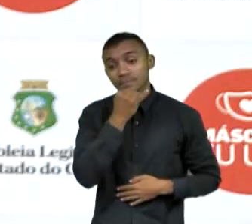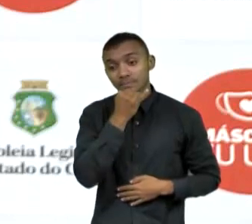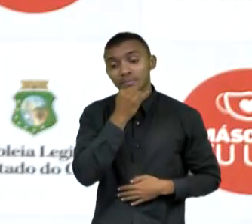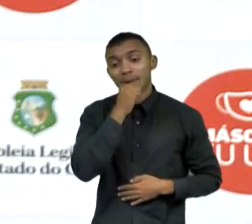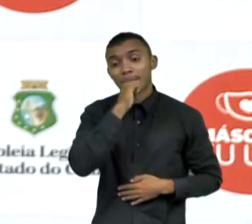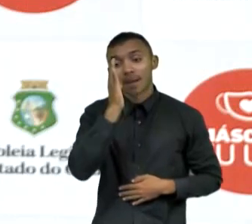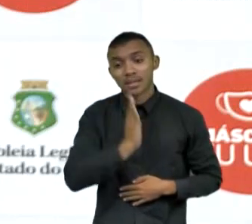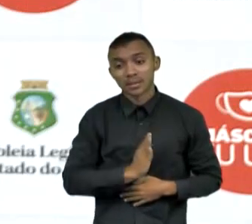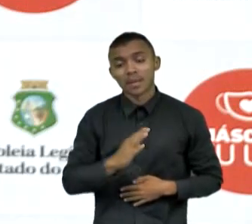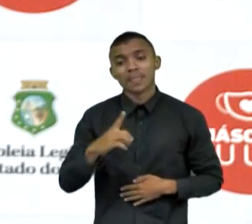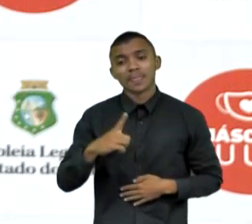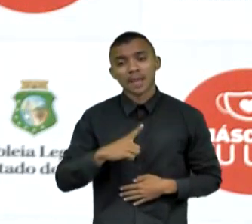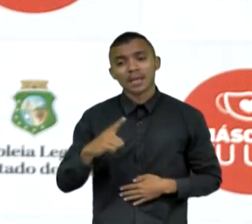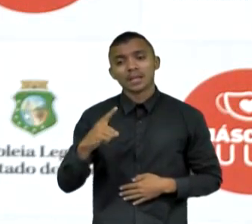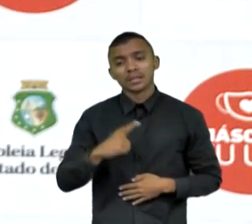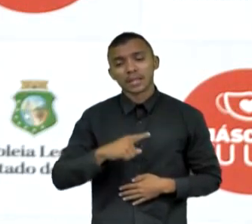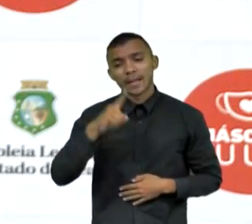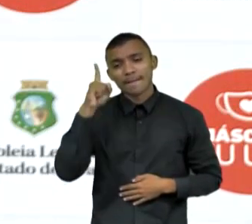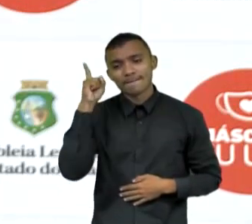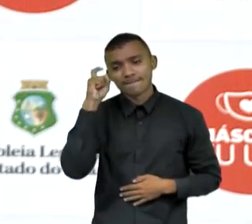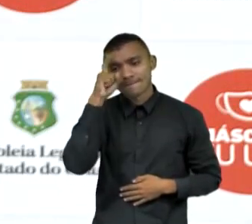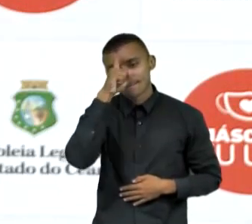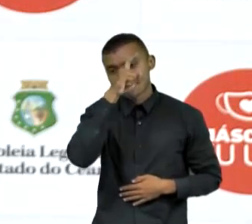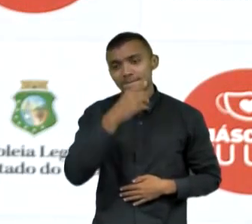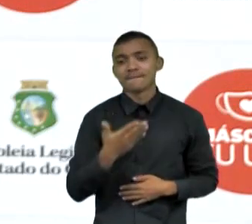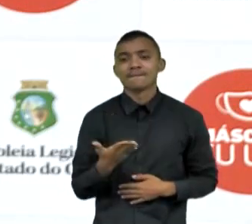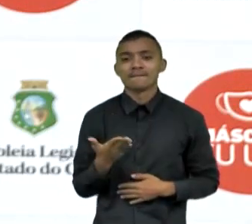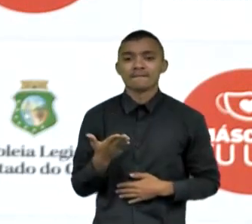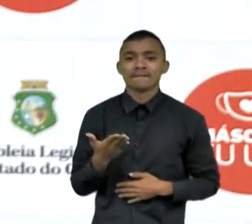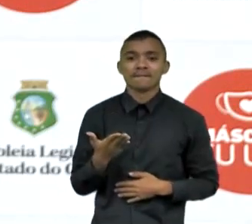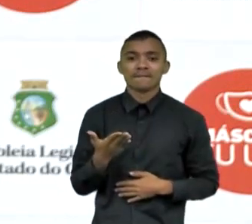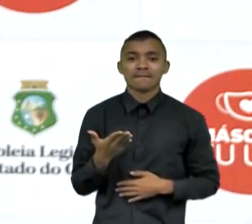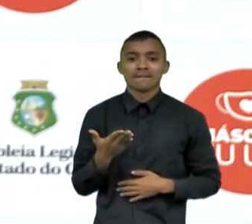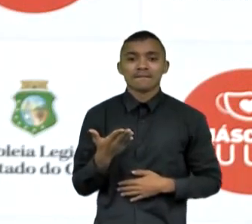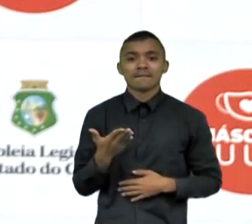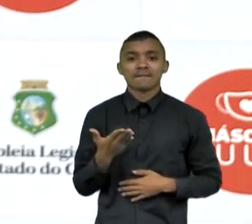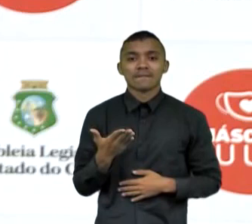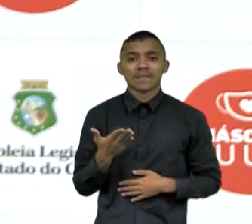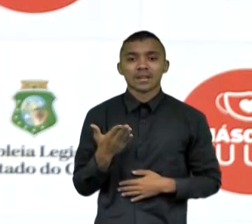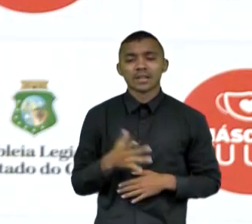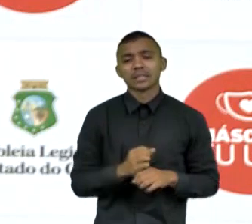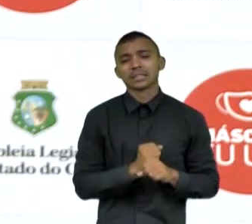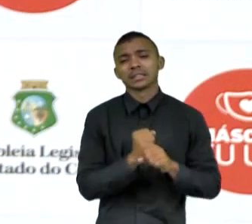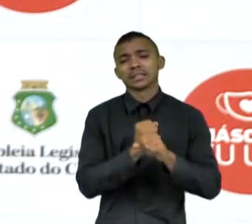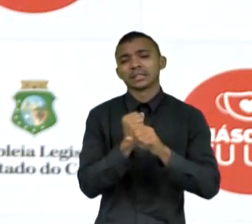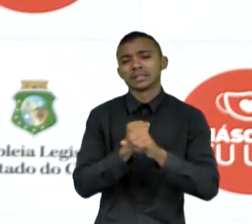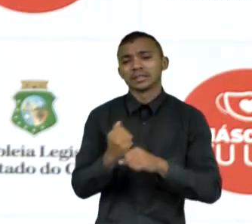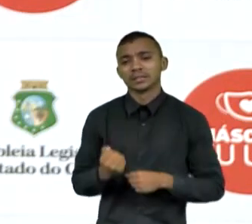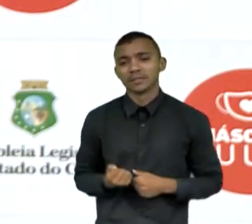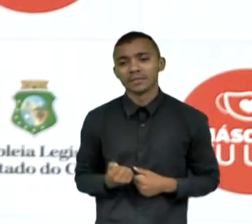função das dificuldades do Sistema Único de Saúde, que vem sendo subfinanciado ao longo de muitos anos,